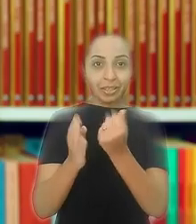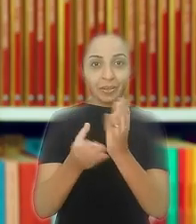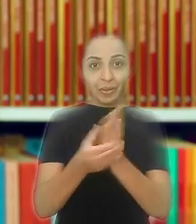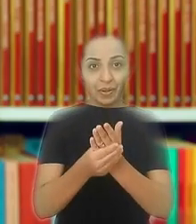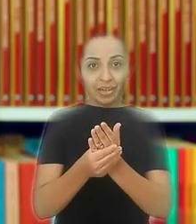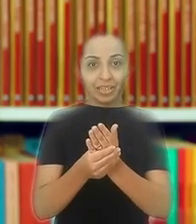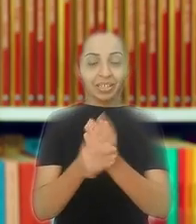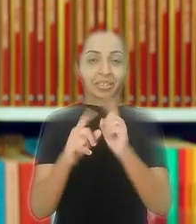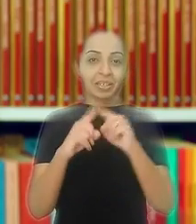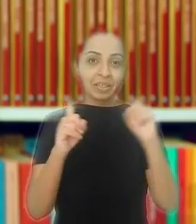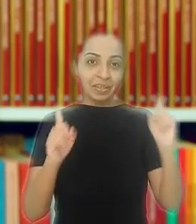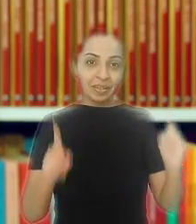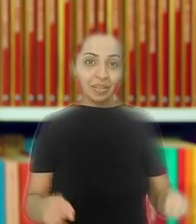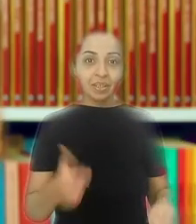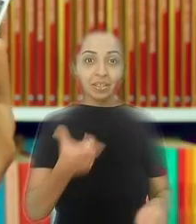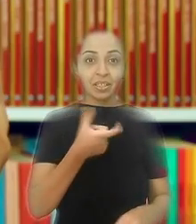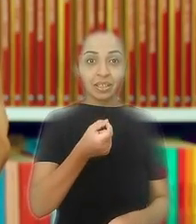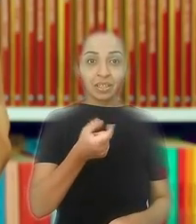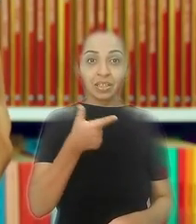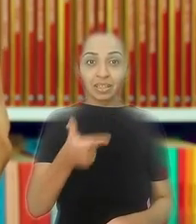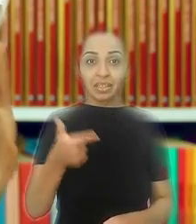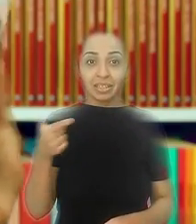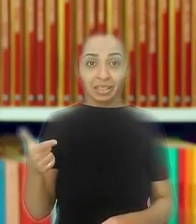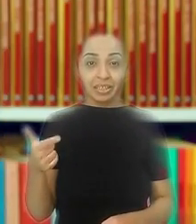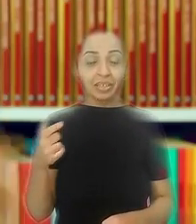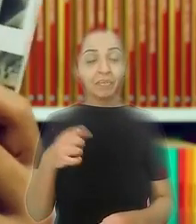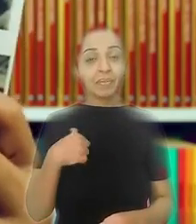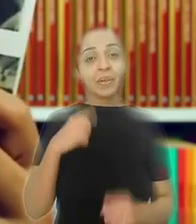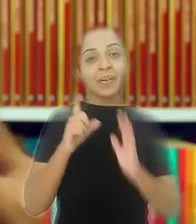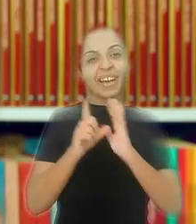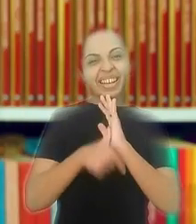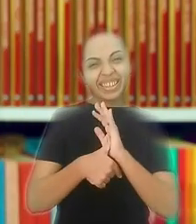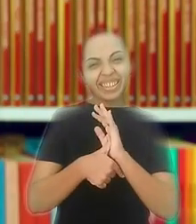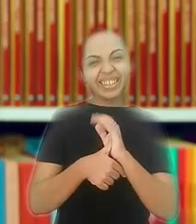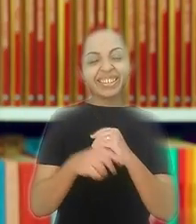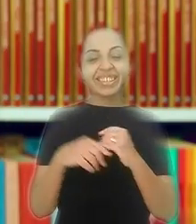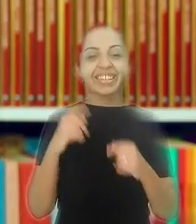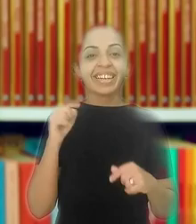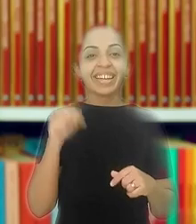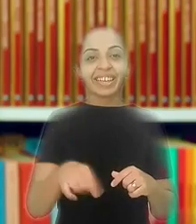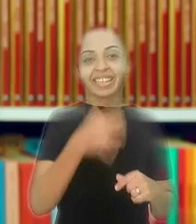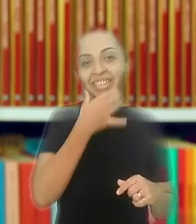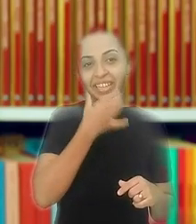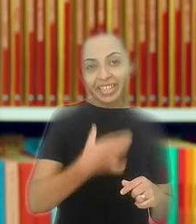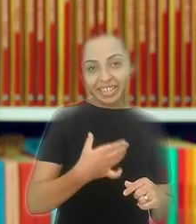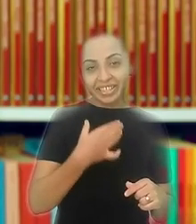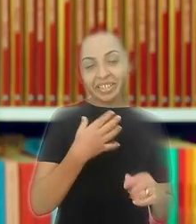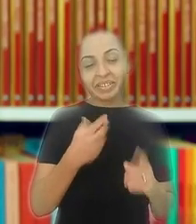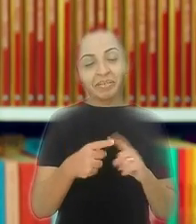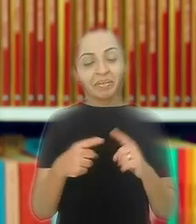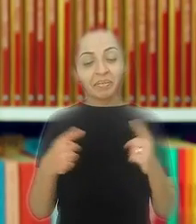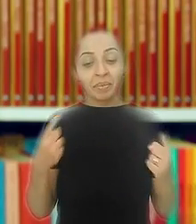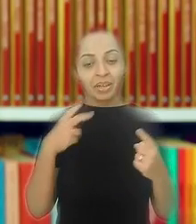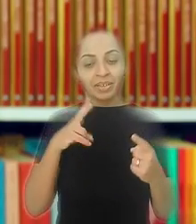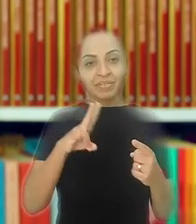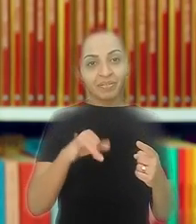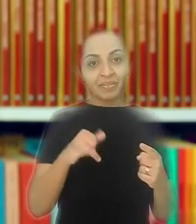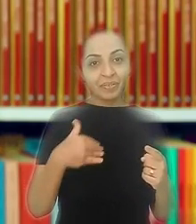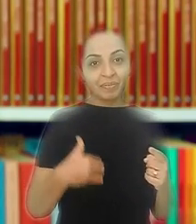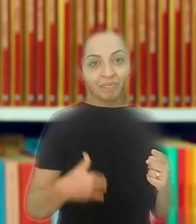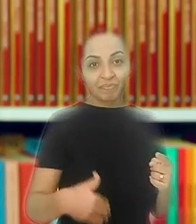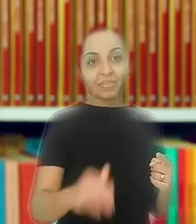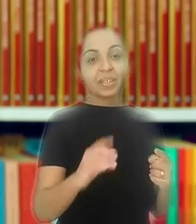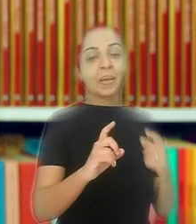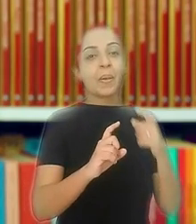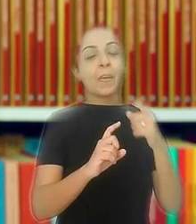todos os livros dessa coleção ao longo de 2022 deu uma bela de um atrasada já era para a gente estar concluindo agora em dezembro mas Vou estender ainda